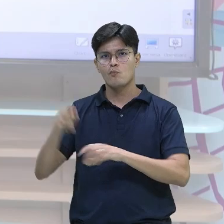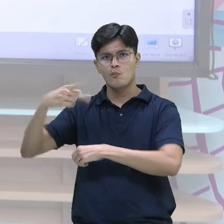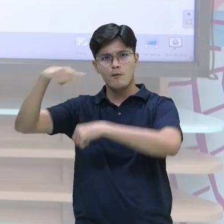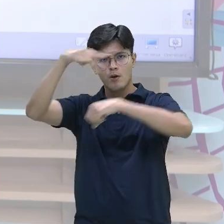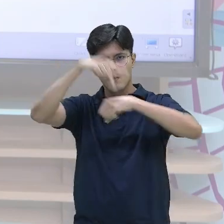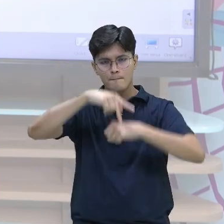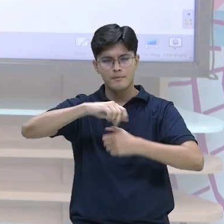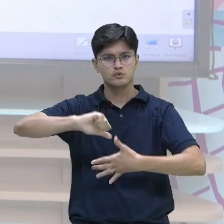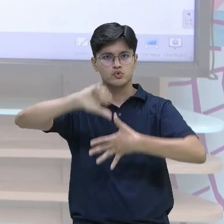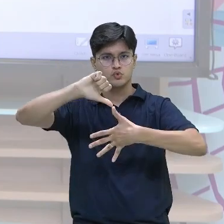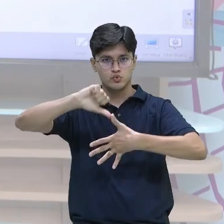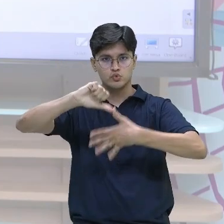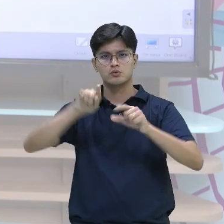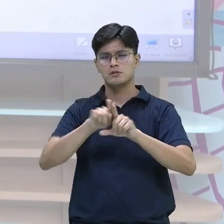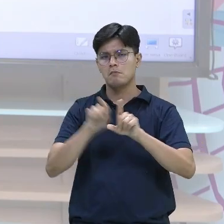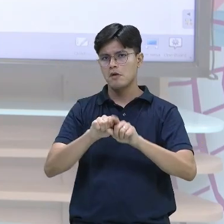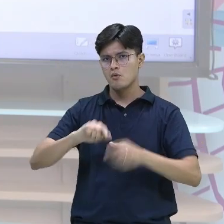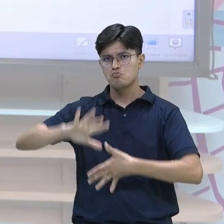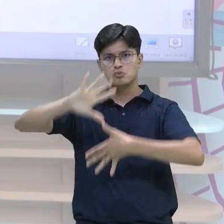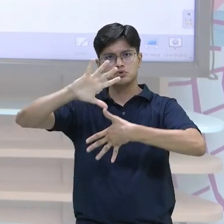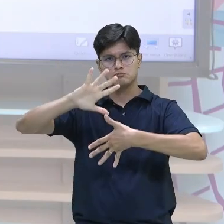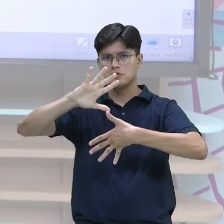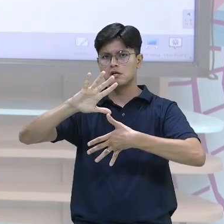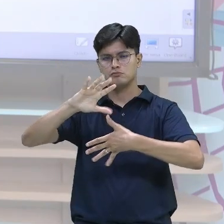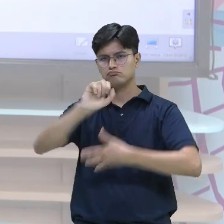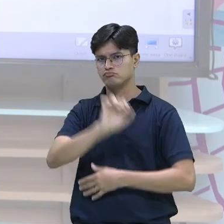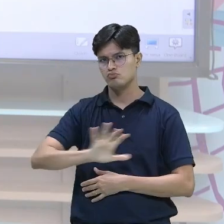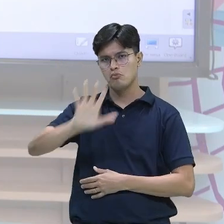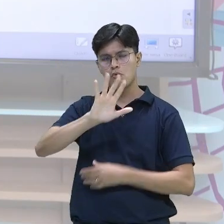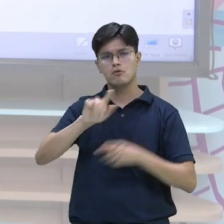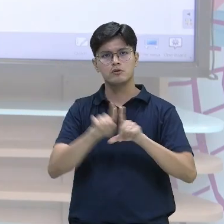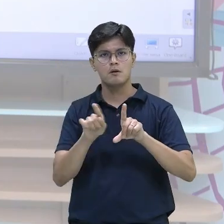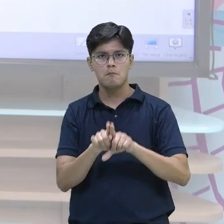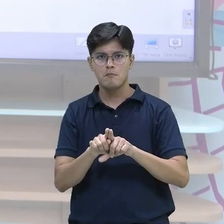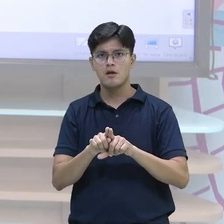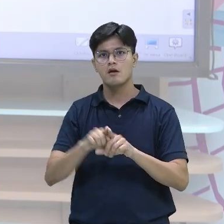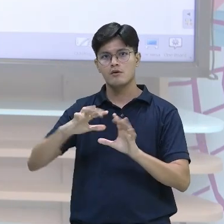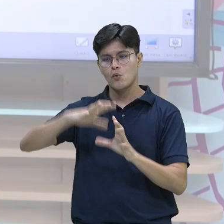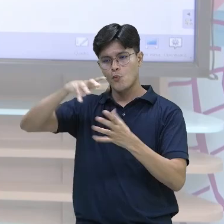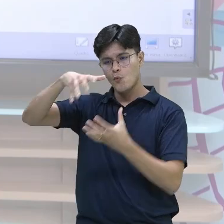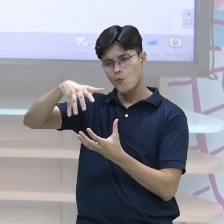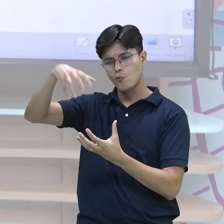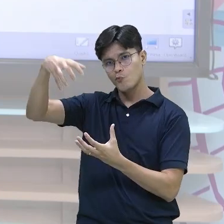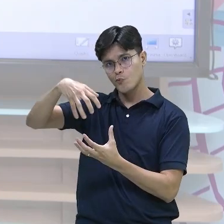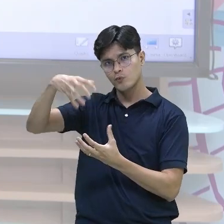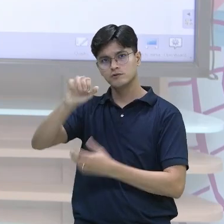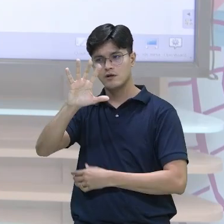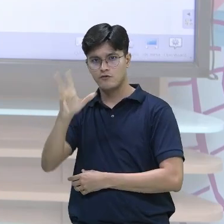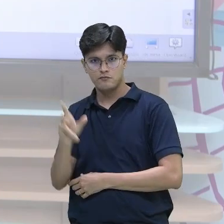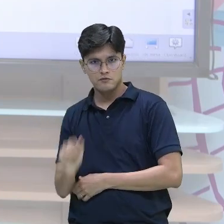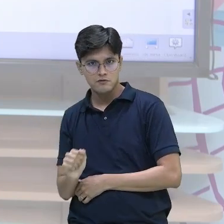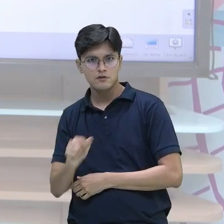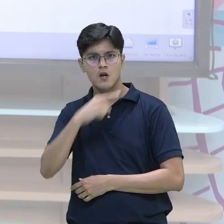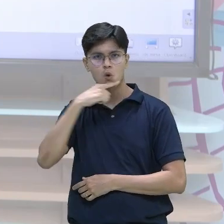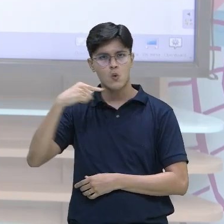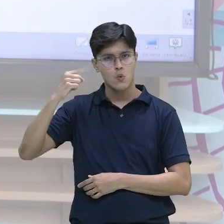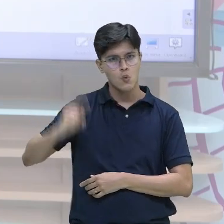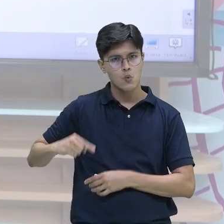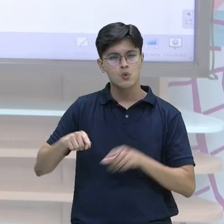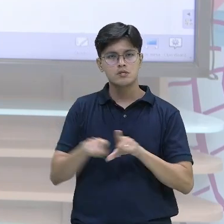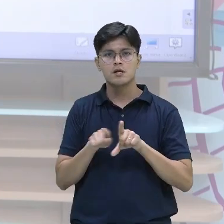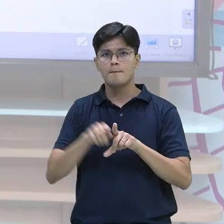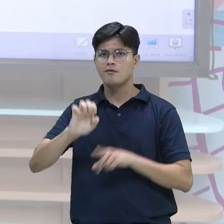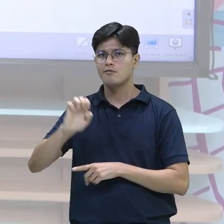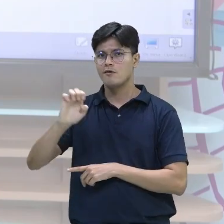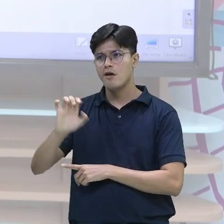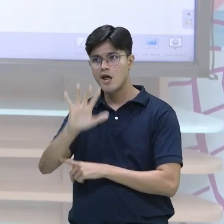continente americano em geral, ali do continente africano, da Rússia, da Europa, da Oceania, ali onde fica a